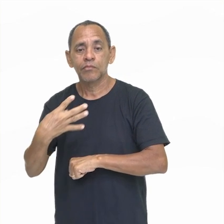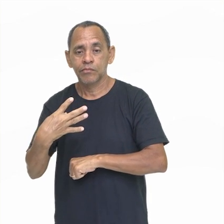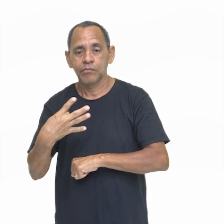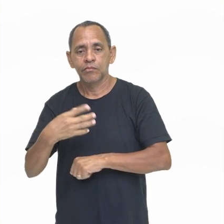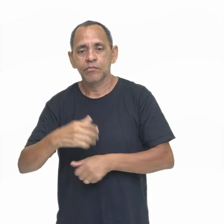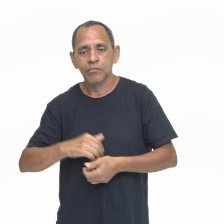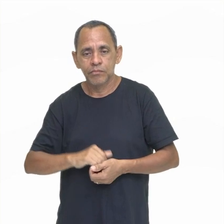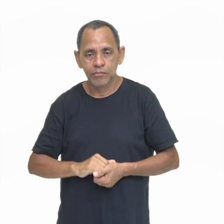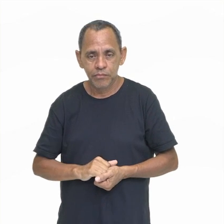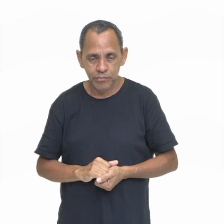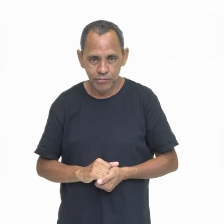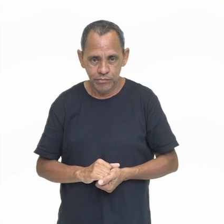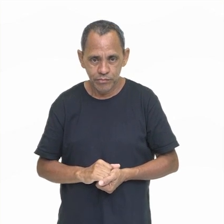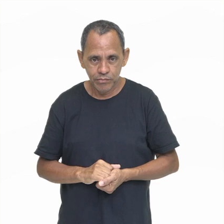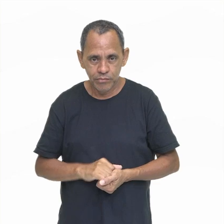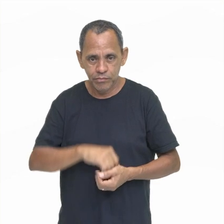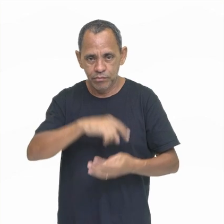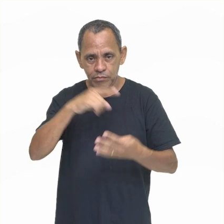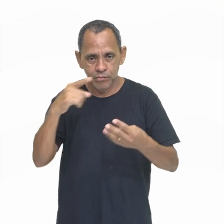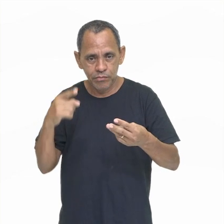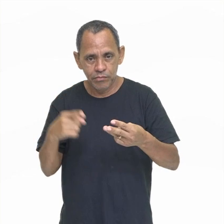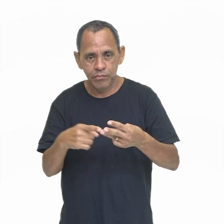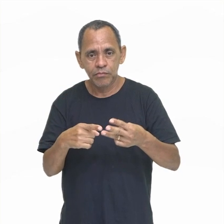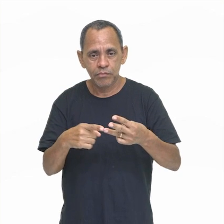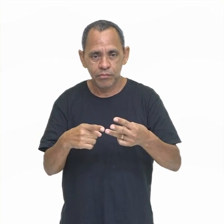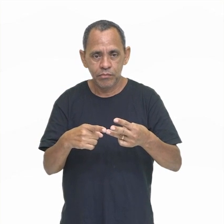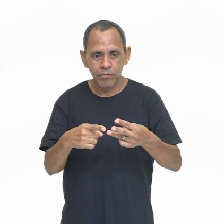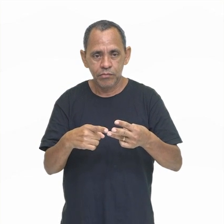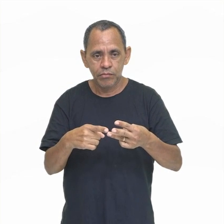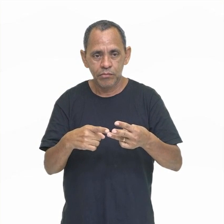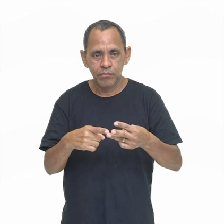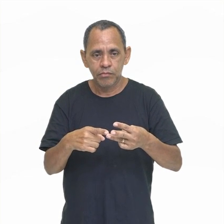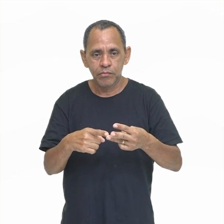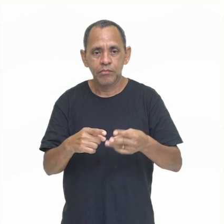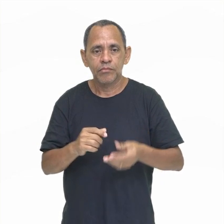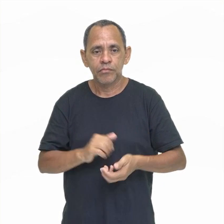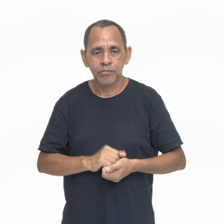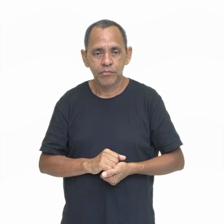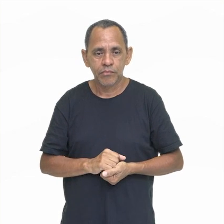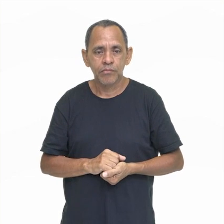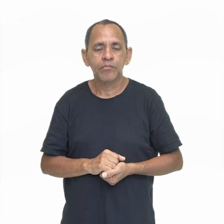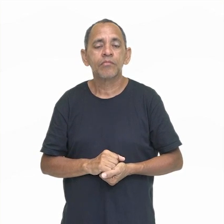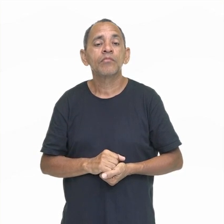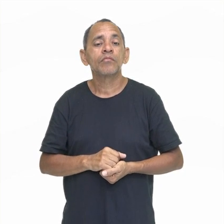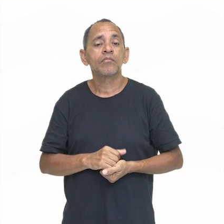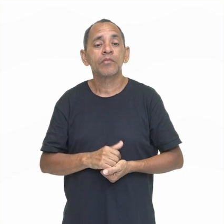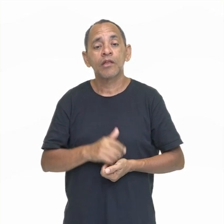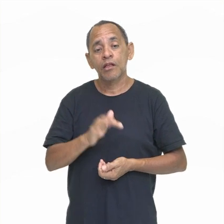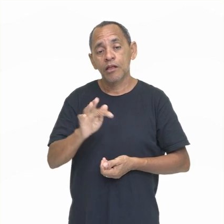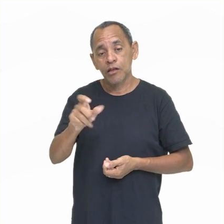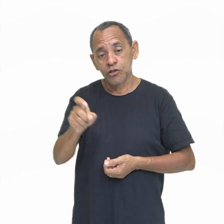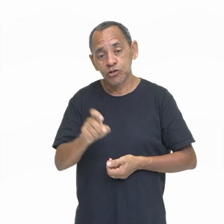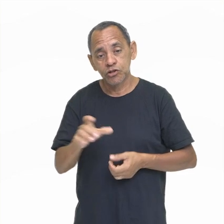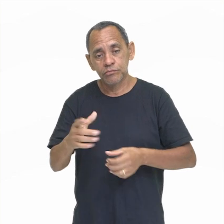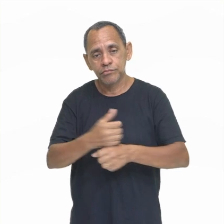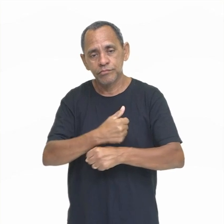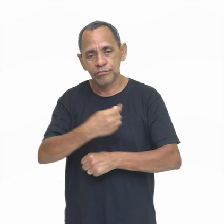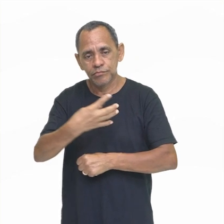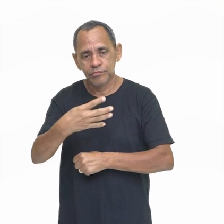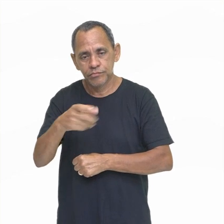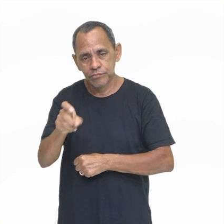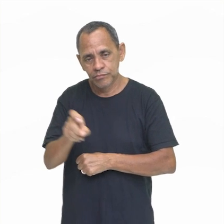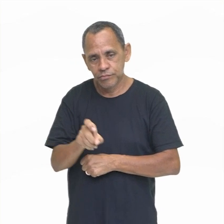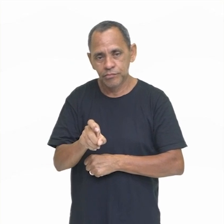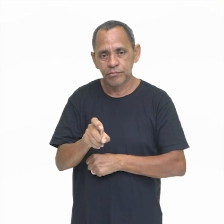tá no terceiro exemplo que nós temos aí FX = 4x a gente pode